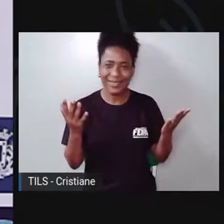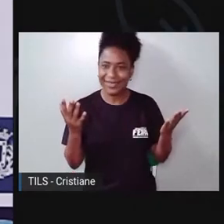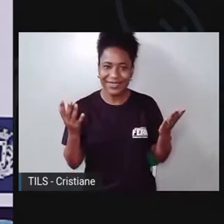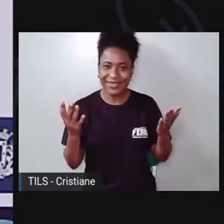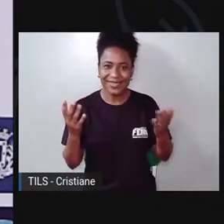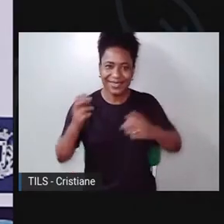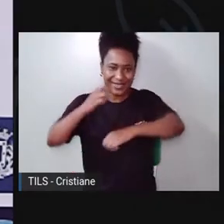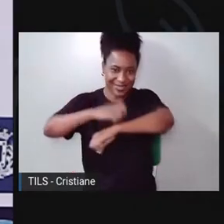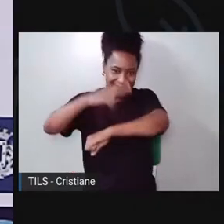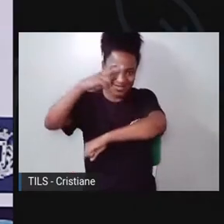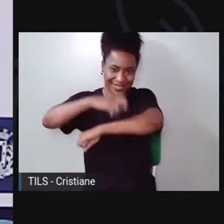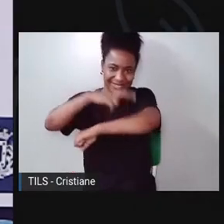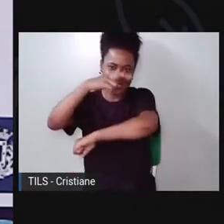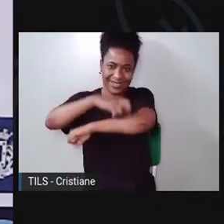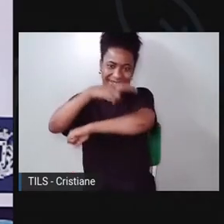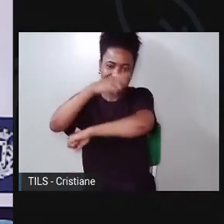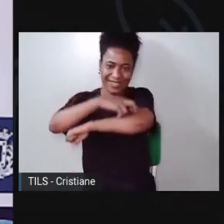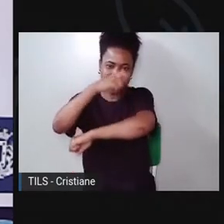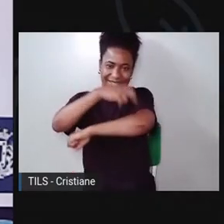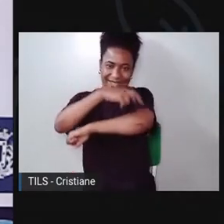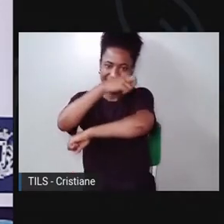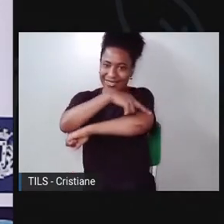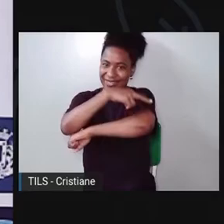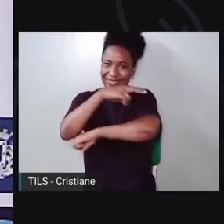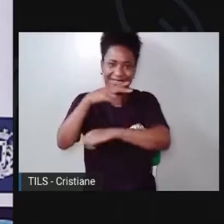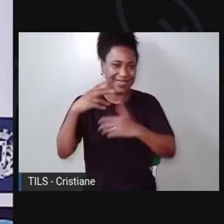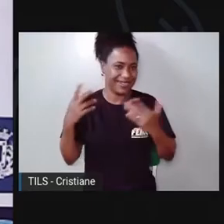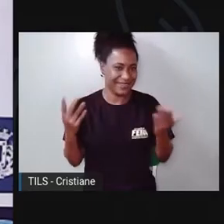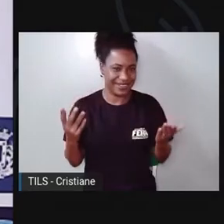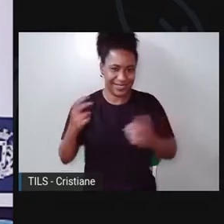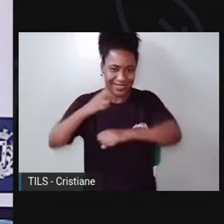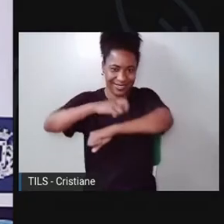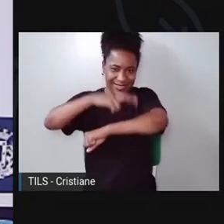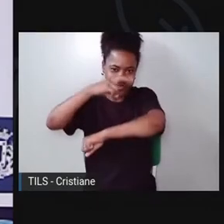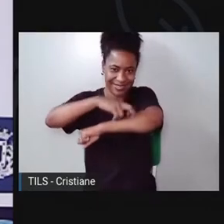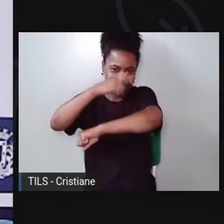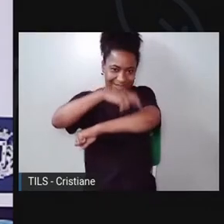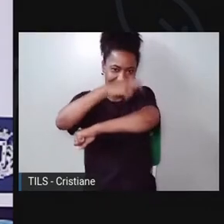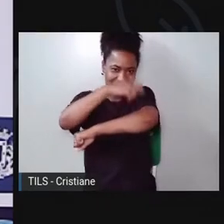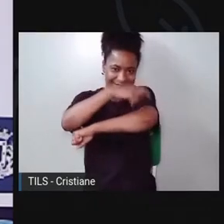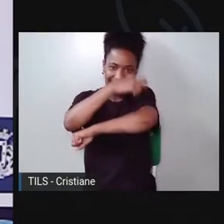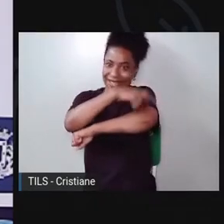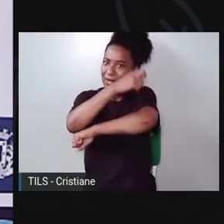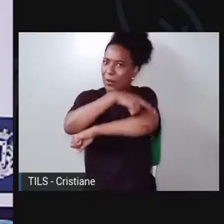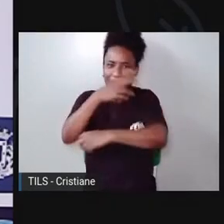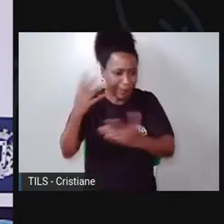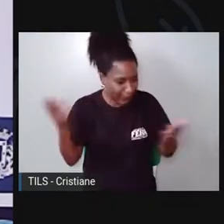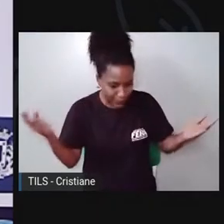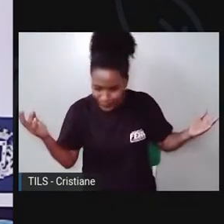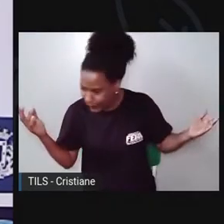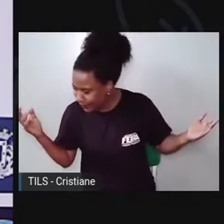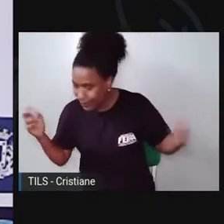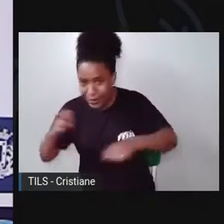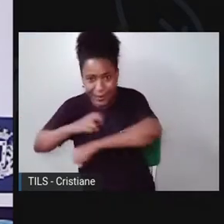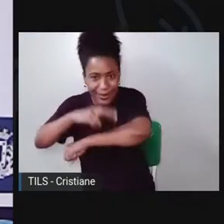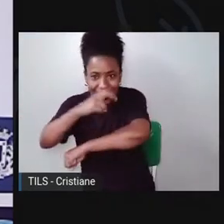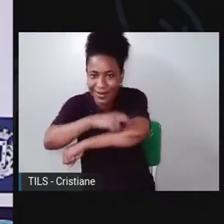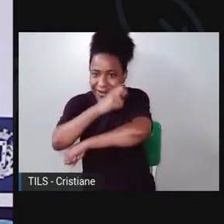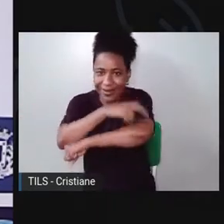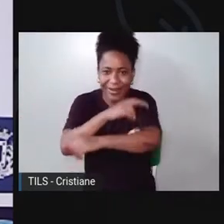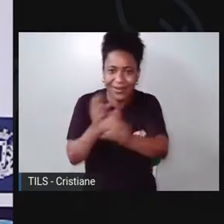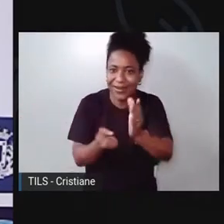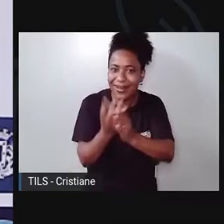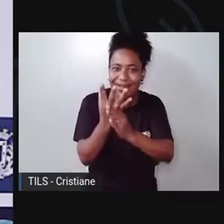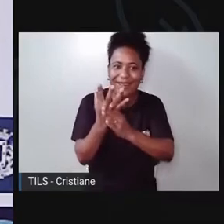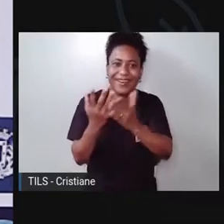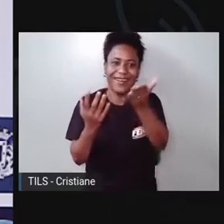e não saiu pulando por aí gente precisa do Grilo O seu grilo o grilo aparece seu grilo